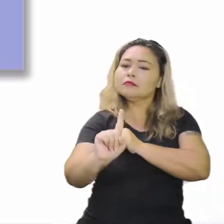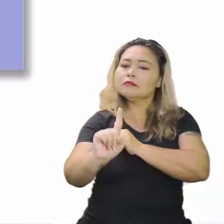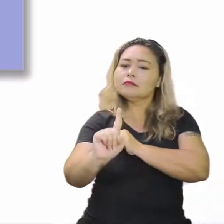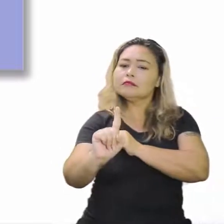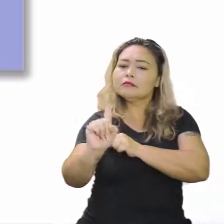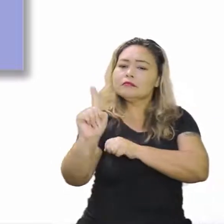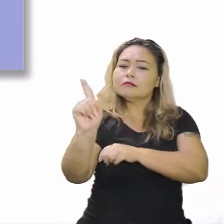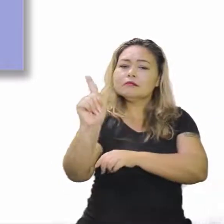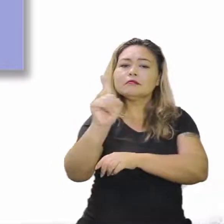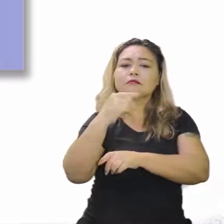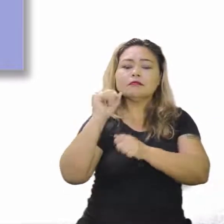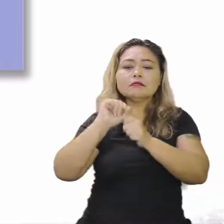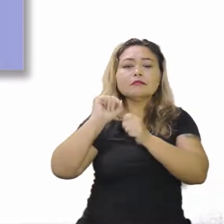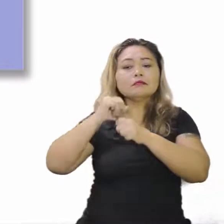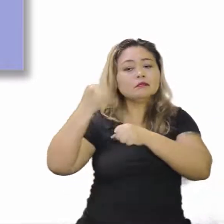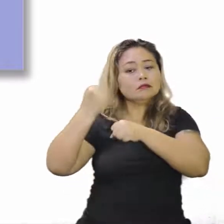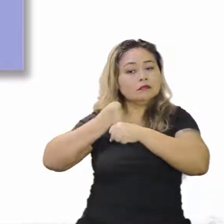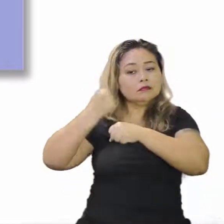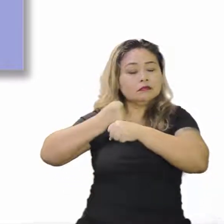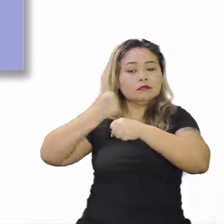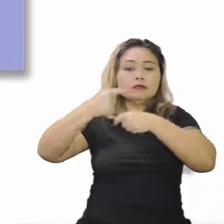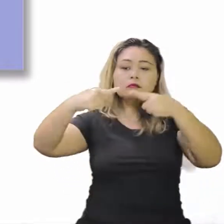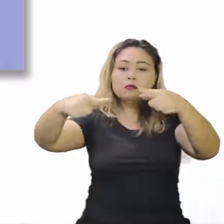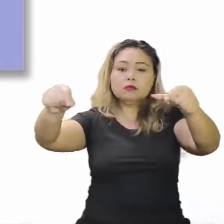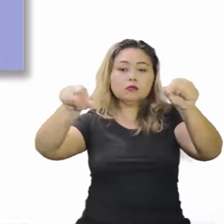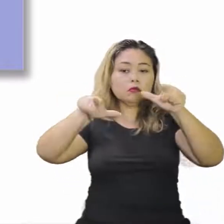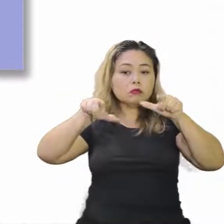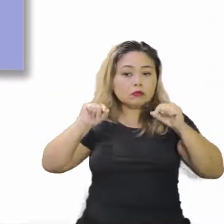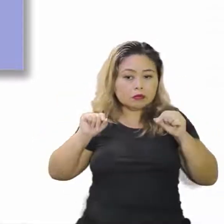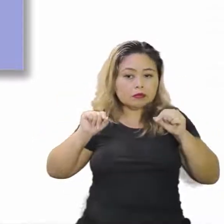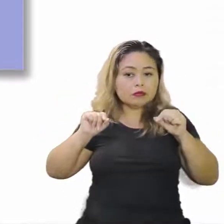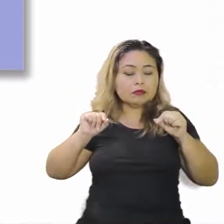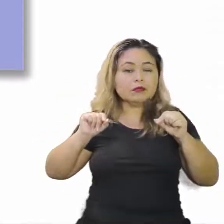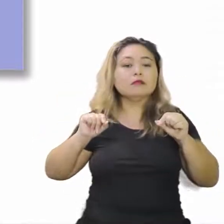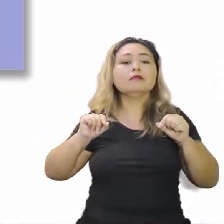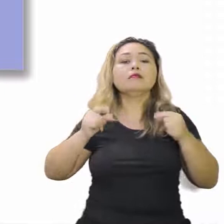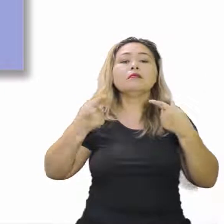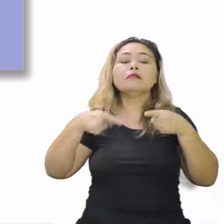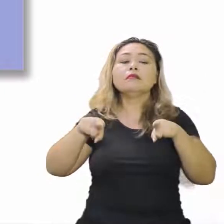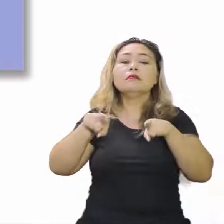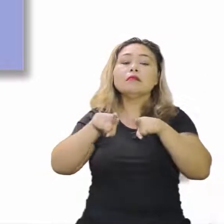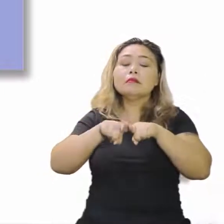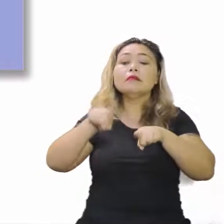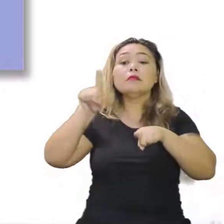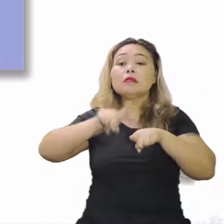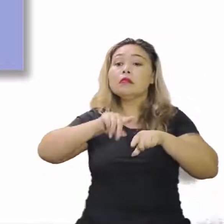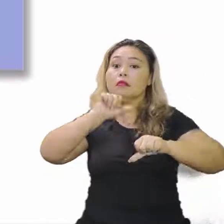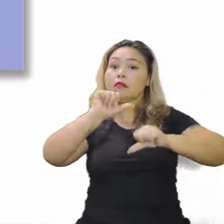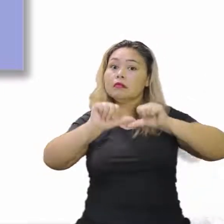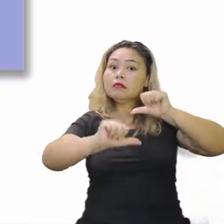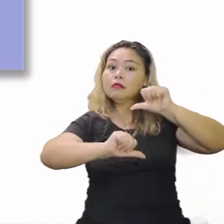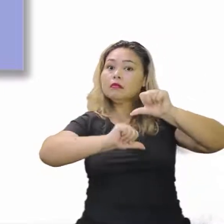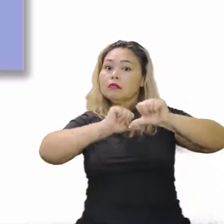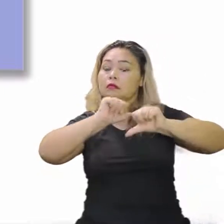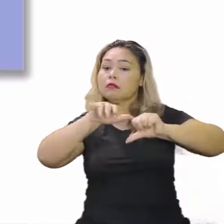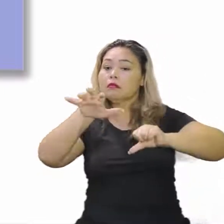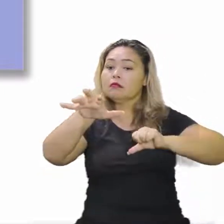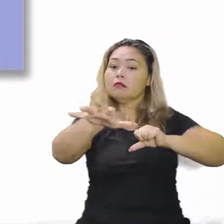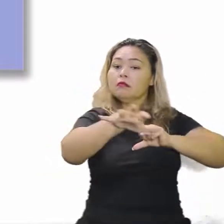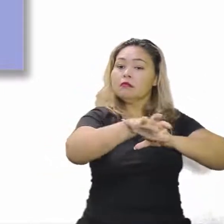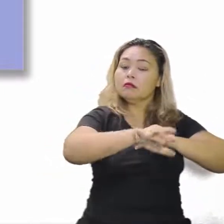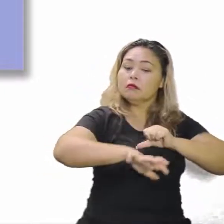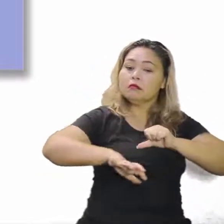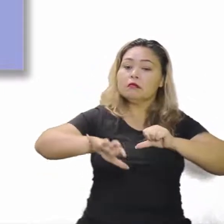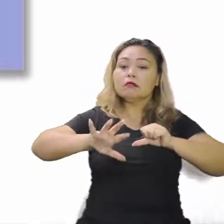a construção do Real Forte Príncipe da Beira e, claro, a grande mudança no nosso espaço vem